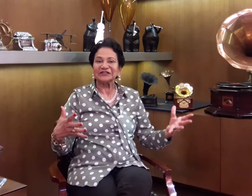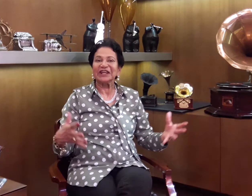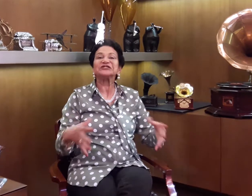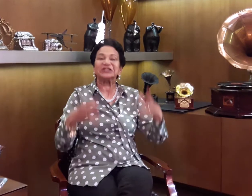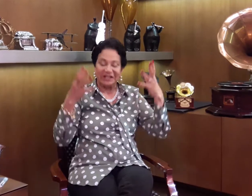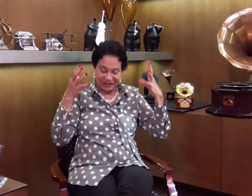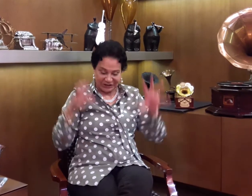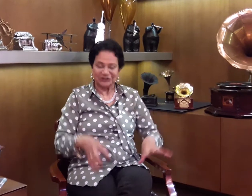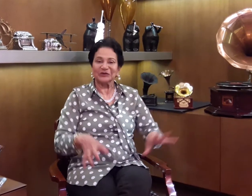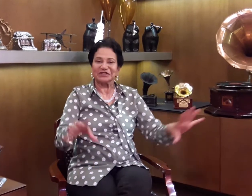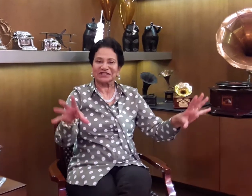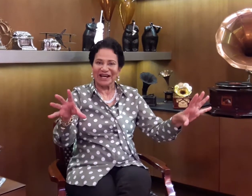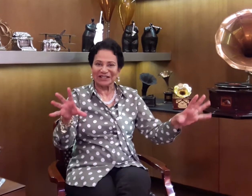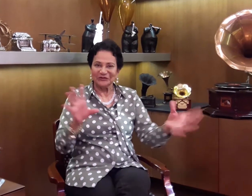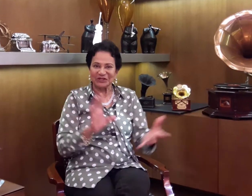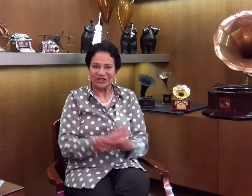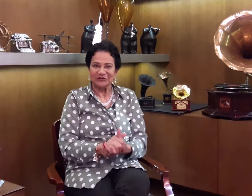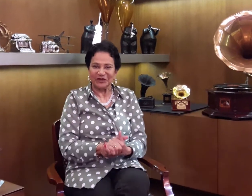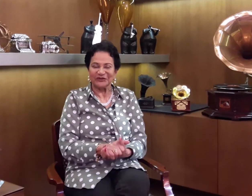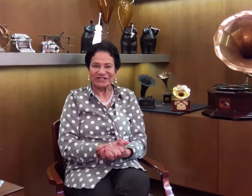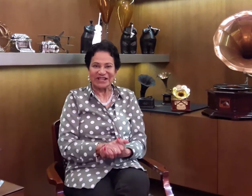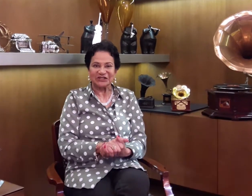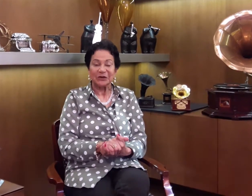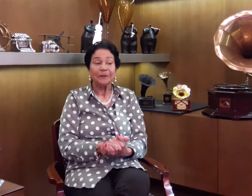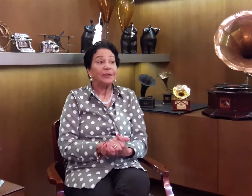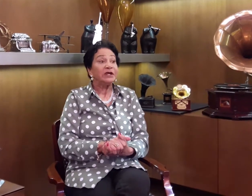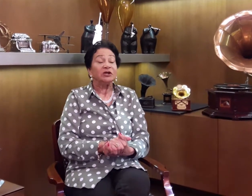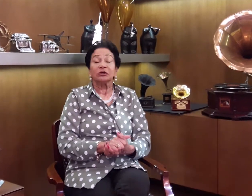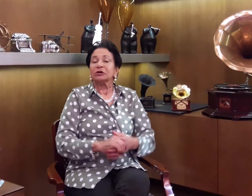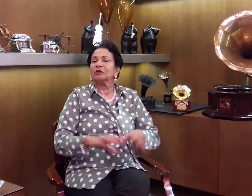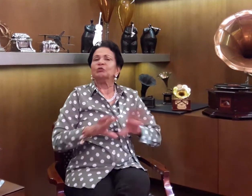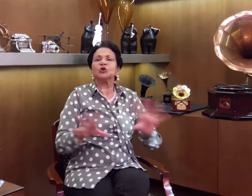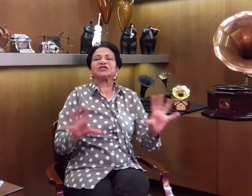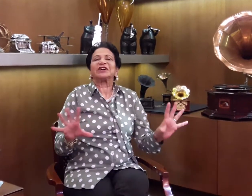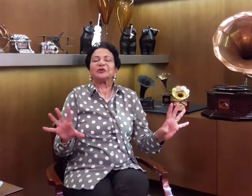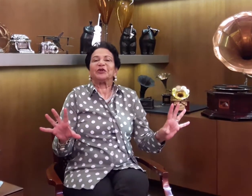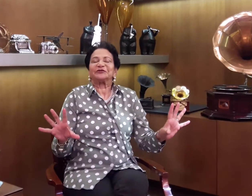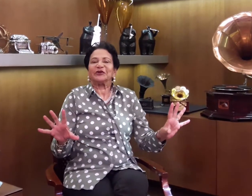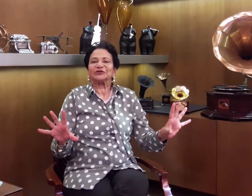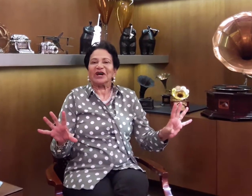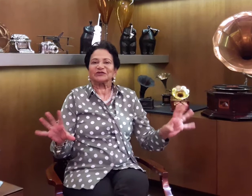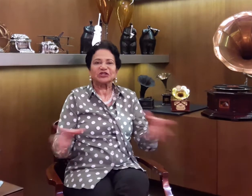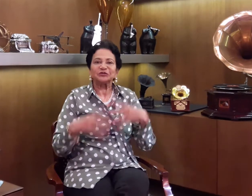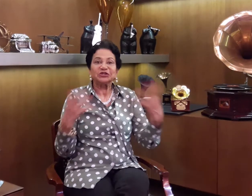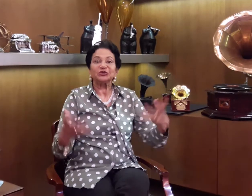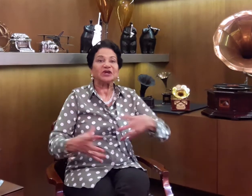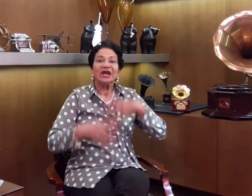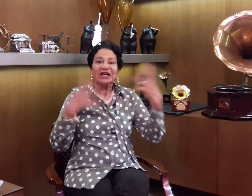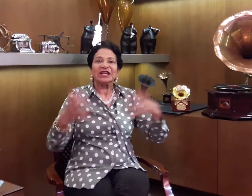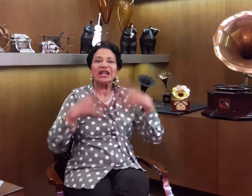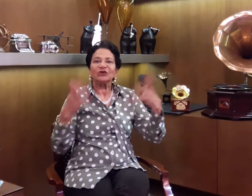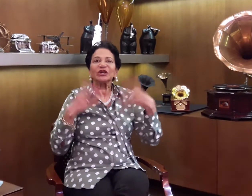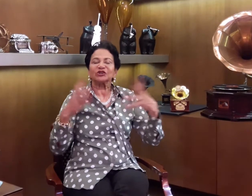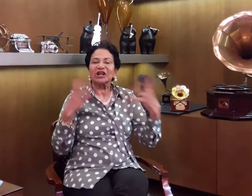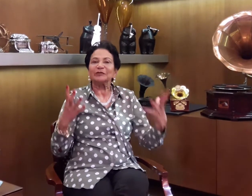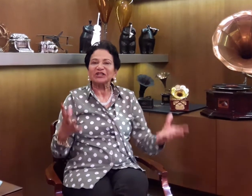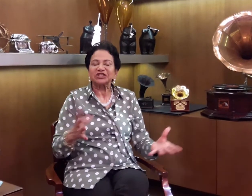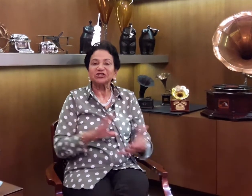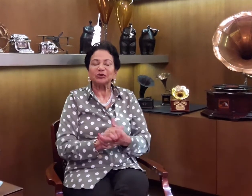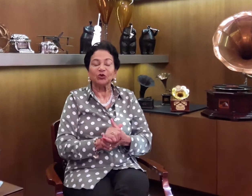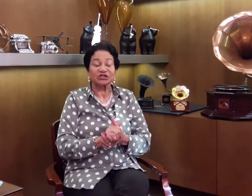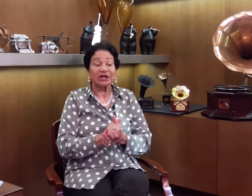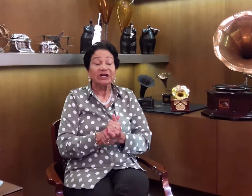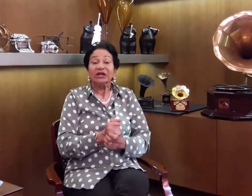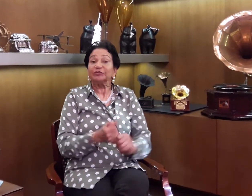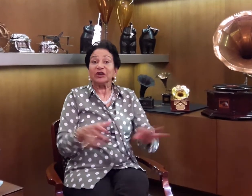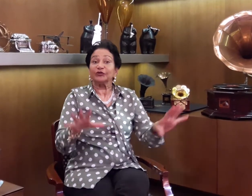claro, evidente que nós vamos estar aqui mostrando para vocês. Música não pode faltar. Vocês pediram que querem agora que eu traga